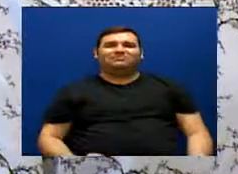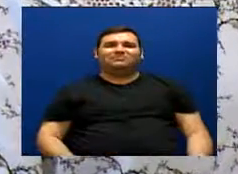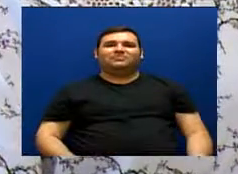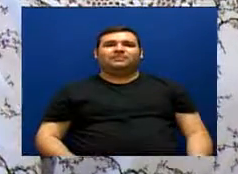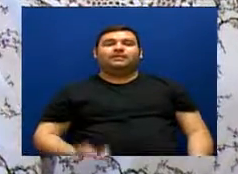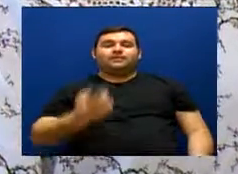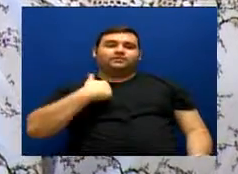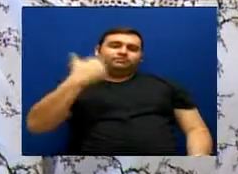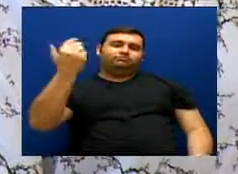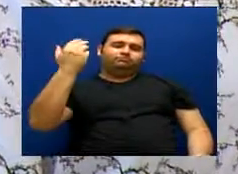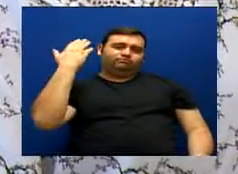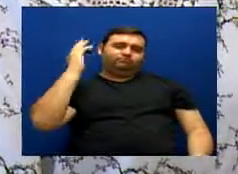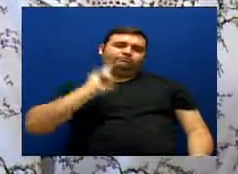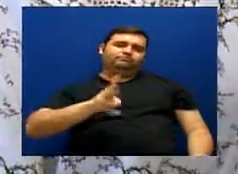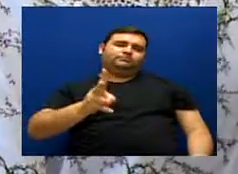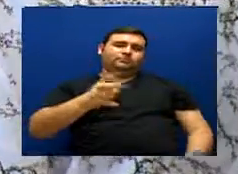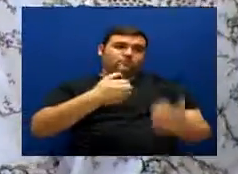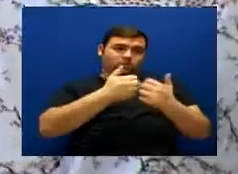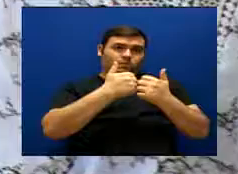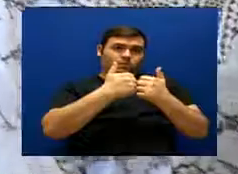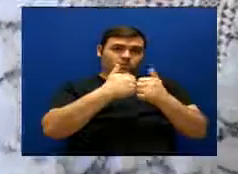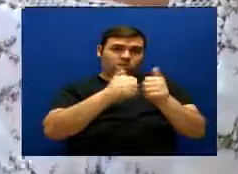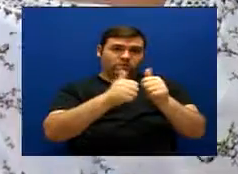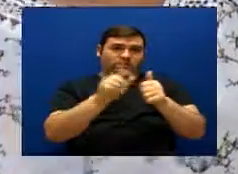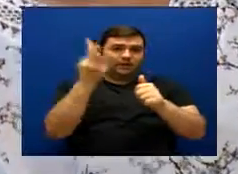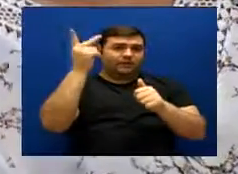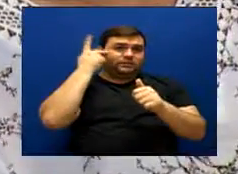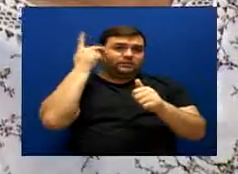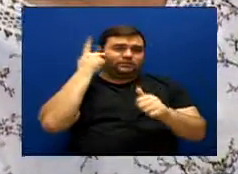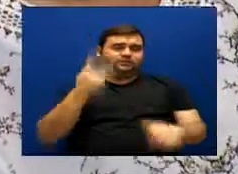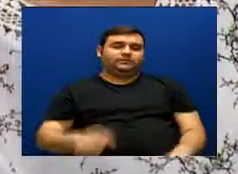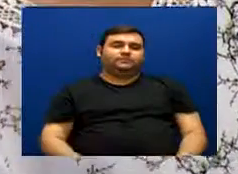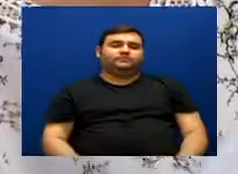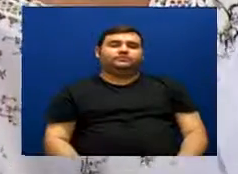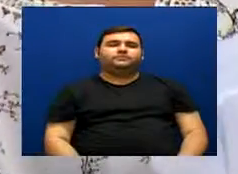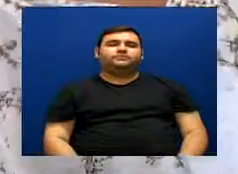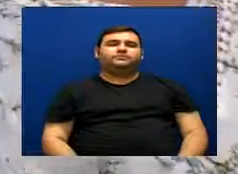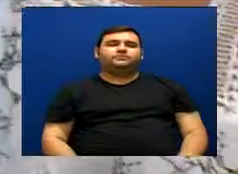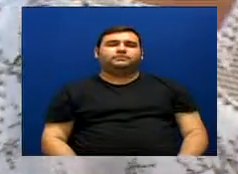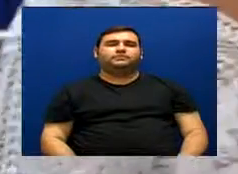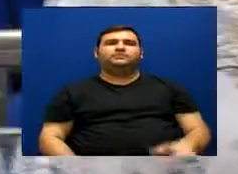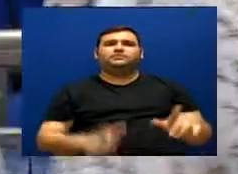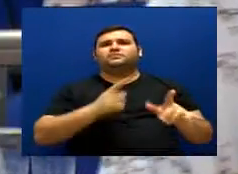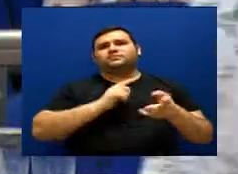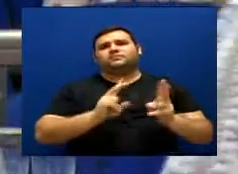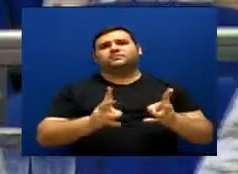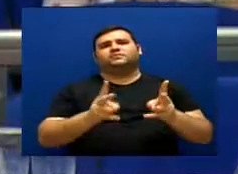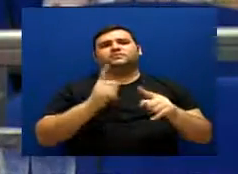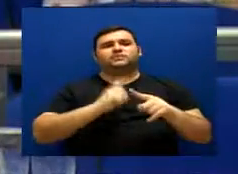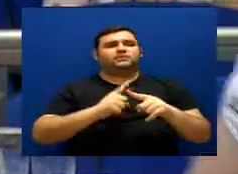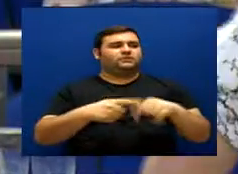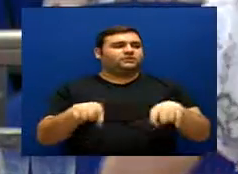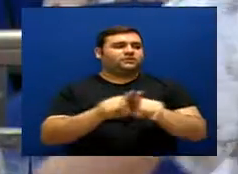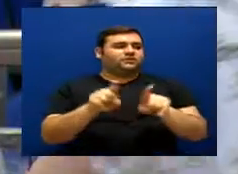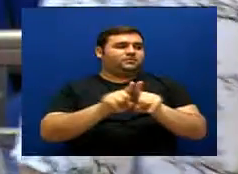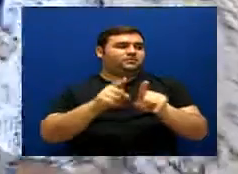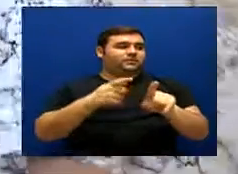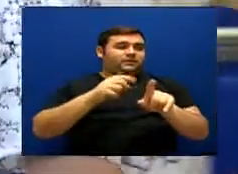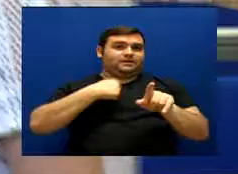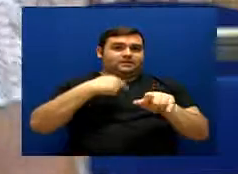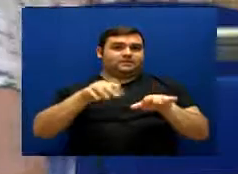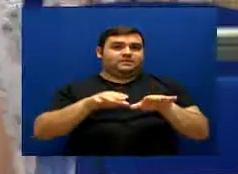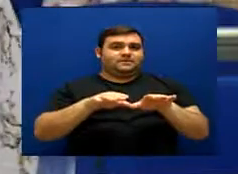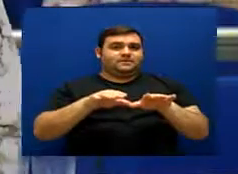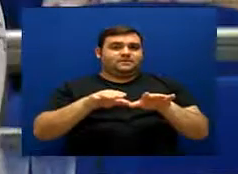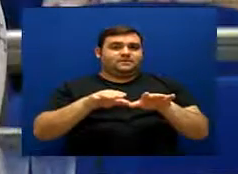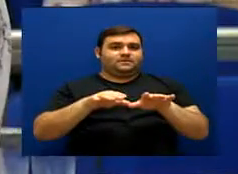Eu viajei muito em ônibus em São Paulo, que é aquela história, se você levanta o pé,